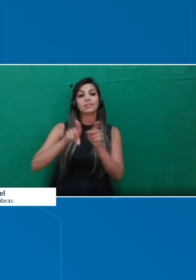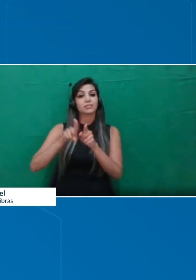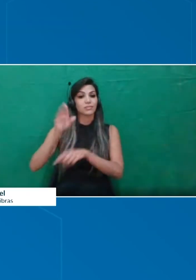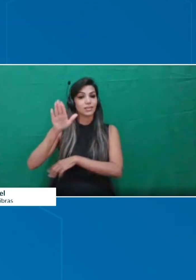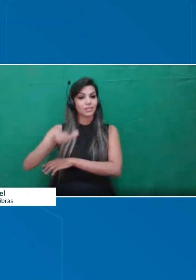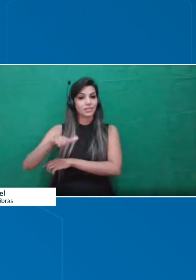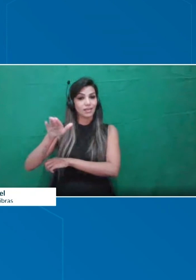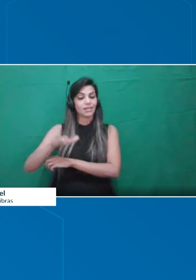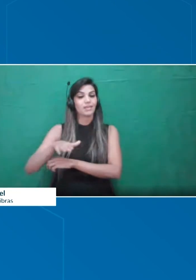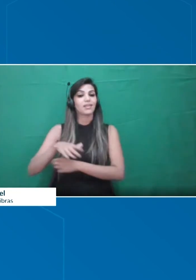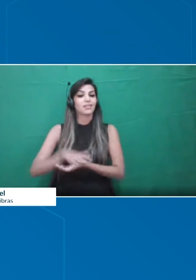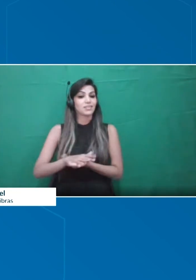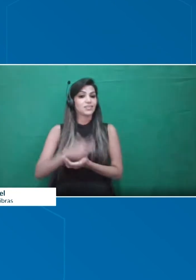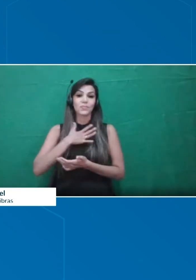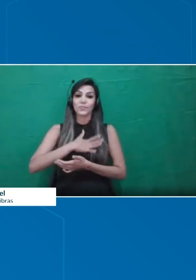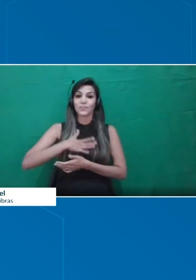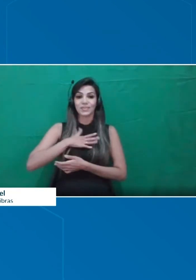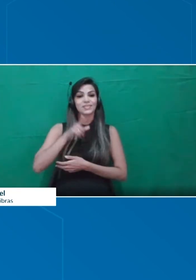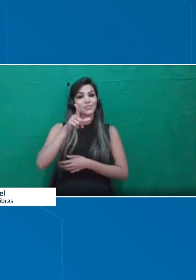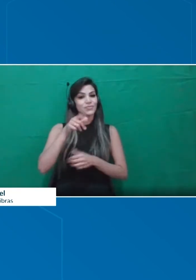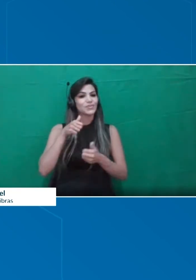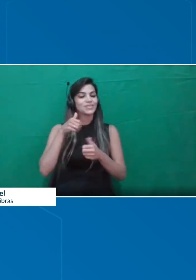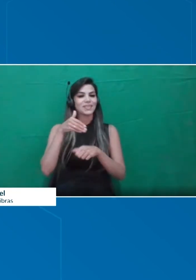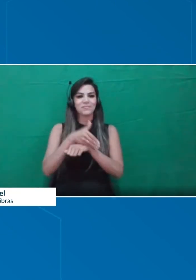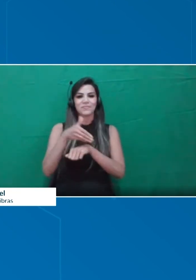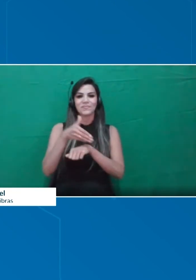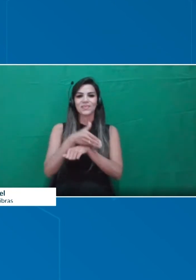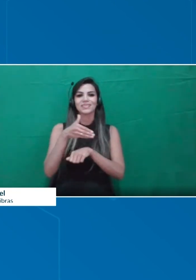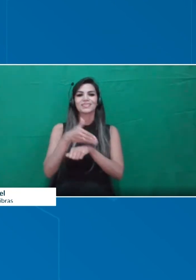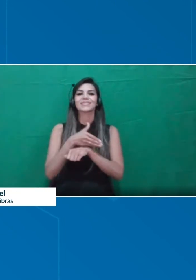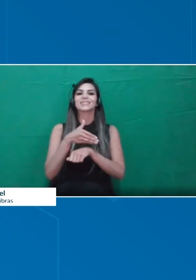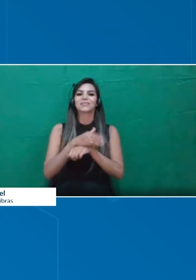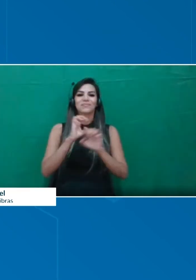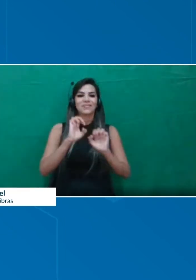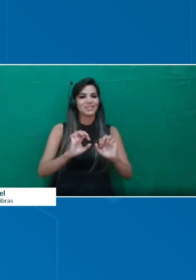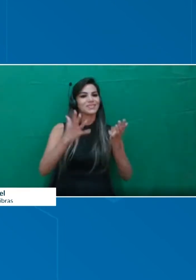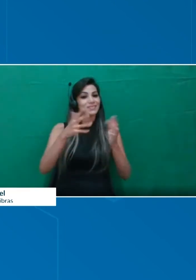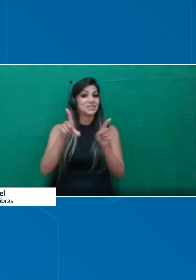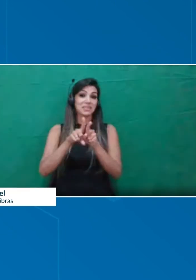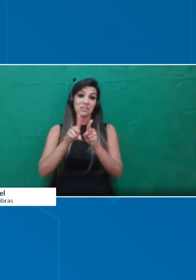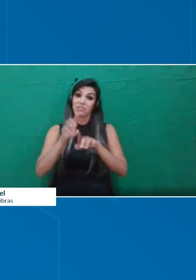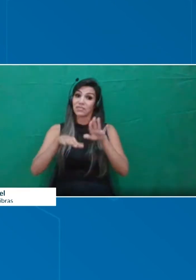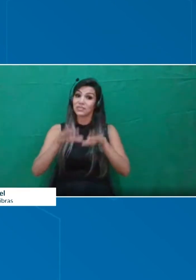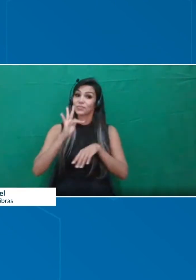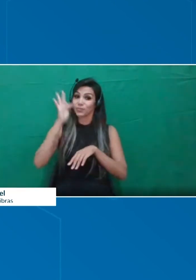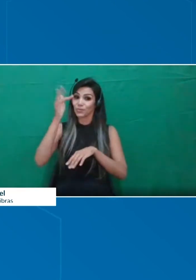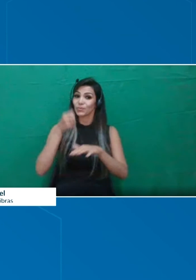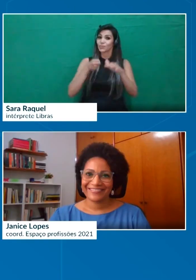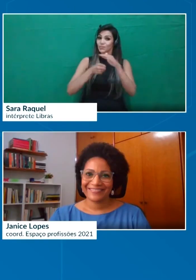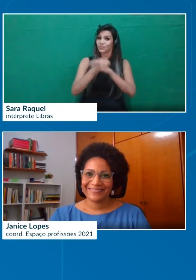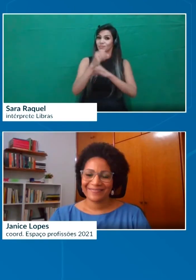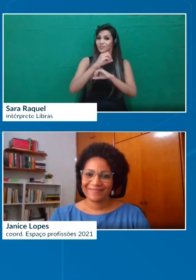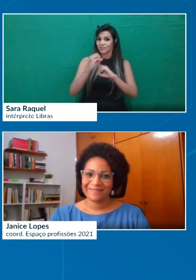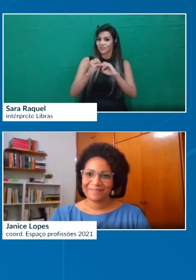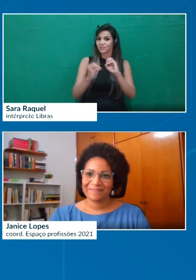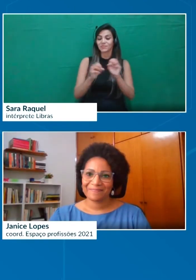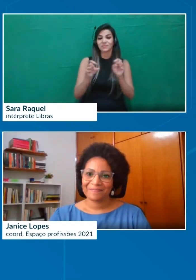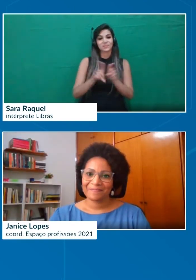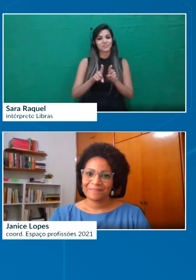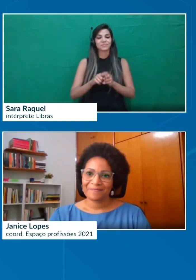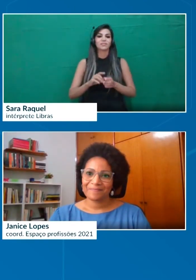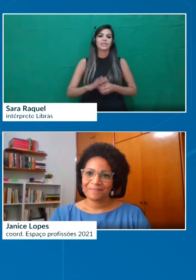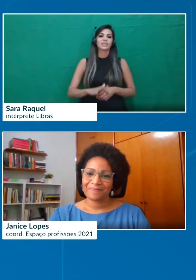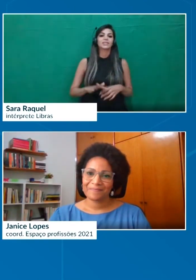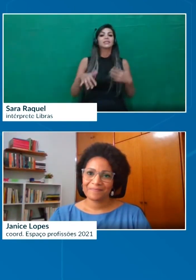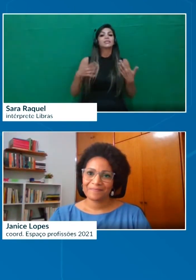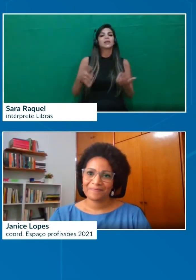vespertino. Vai ser um prazer tê-la na programação e tê-la na universidade, né? Quem sabe. Sim. Professora Janice, o professor Edivar já